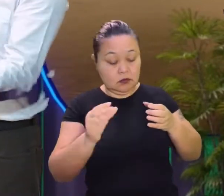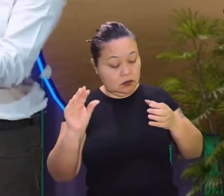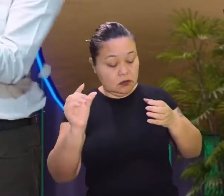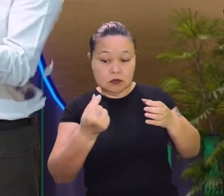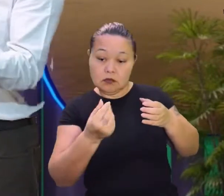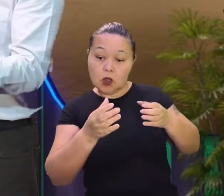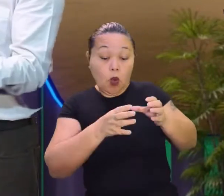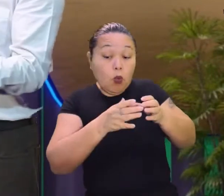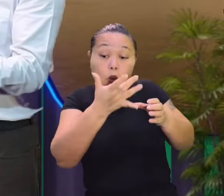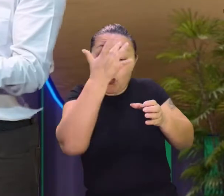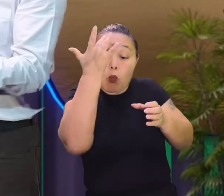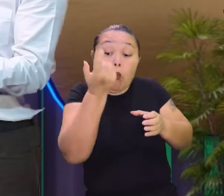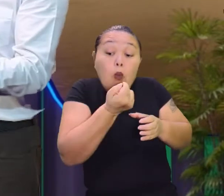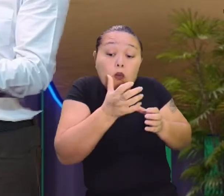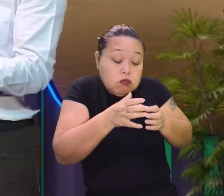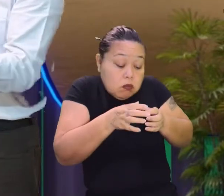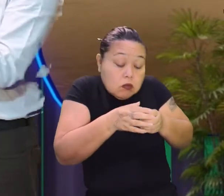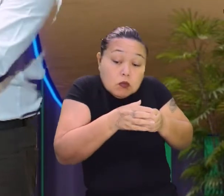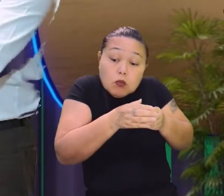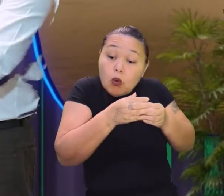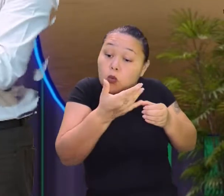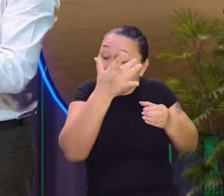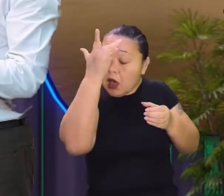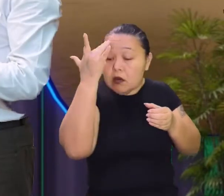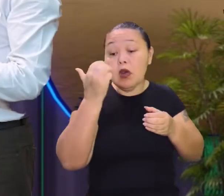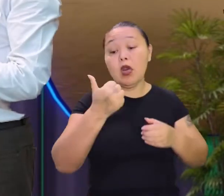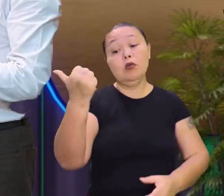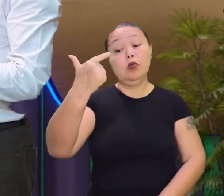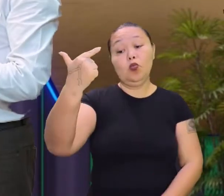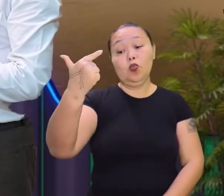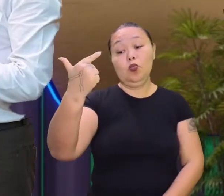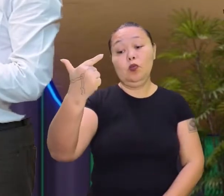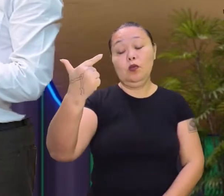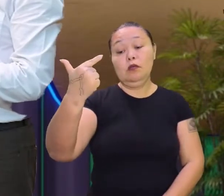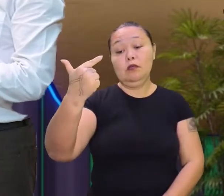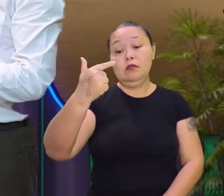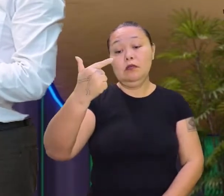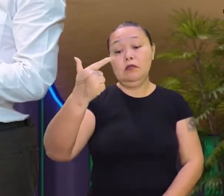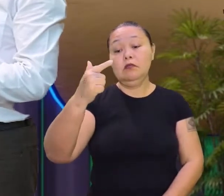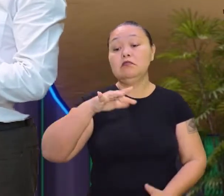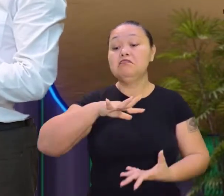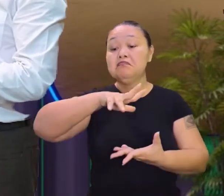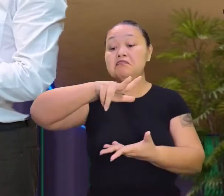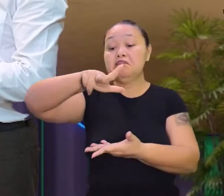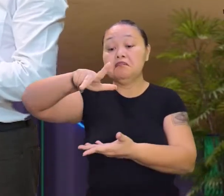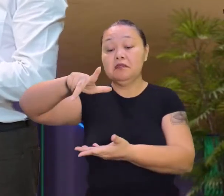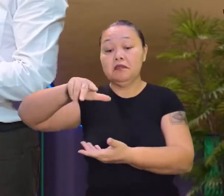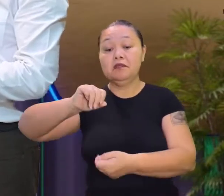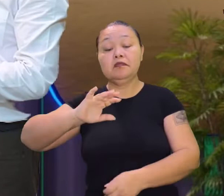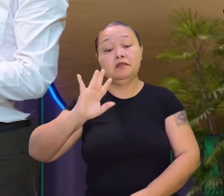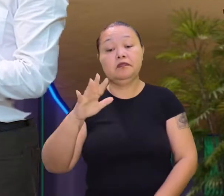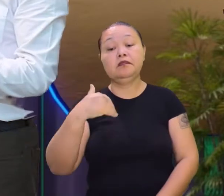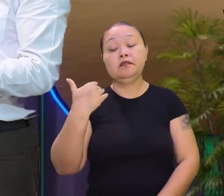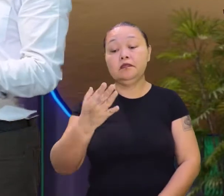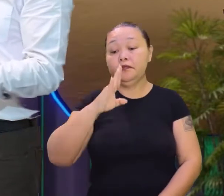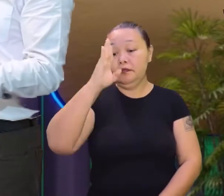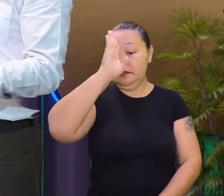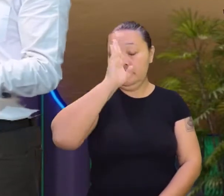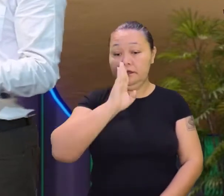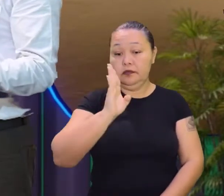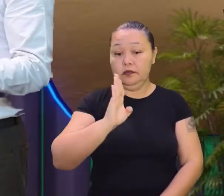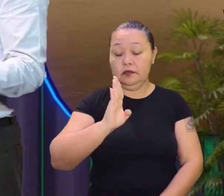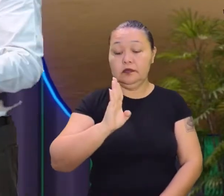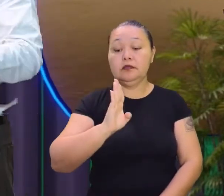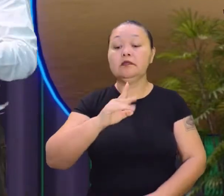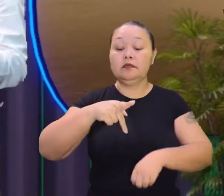financeiro na mão de poucos, o Brasil é o segundo colocado a nível mundial. Então, o Brasil é